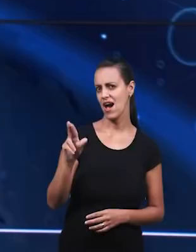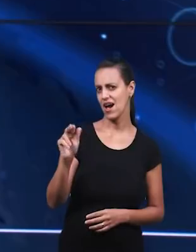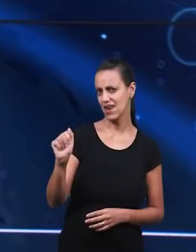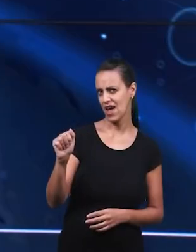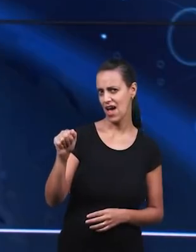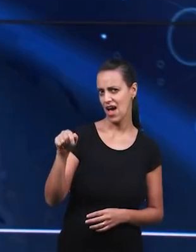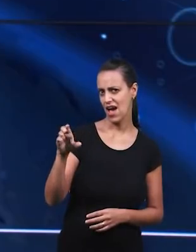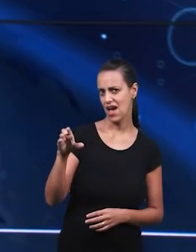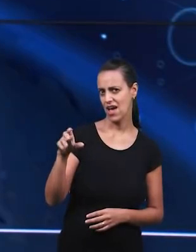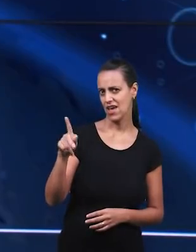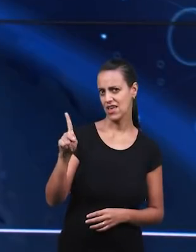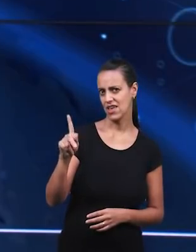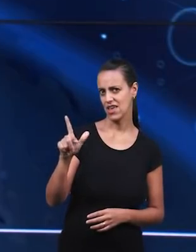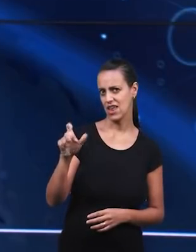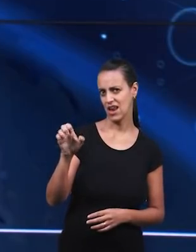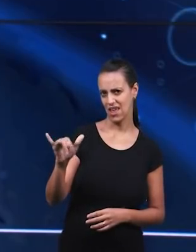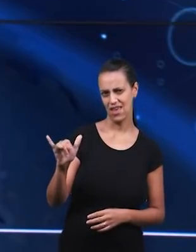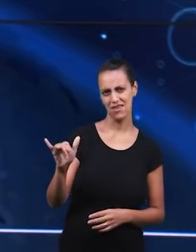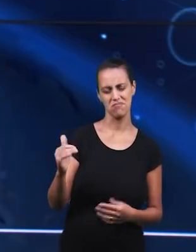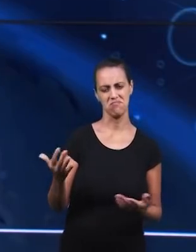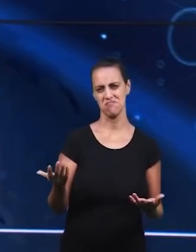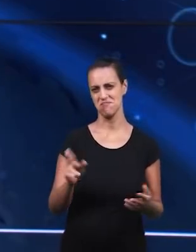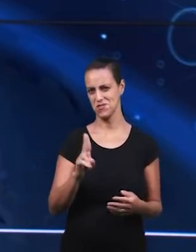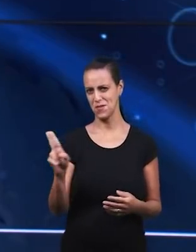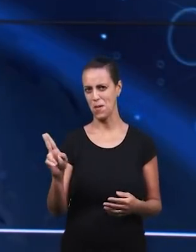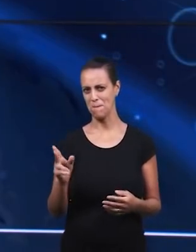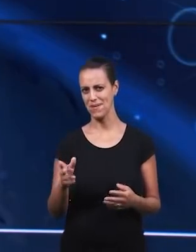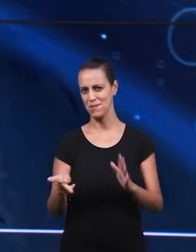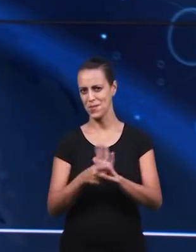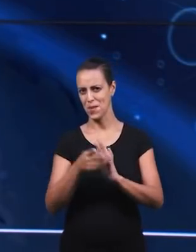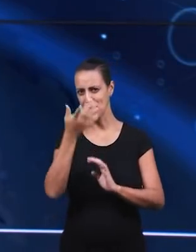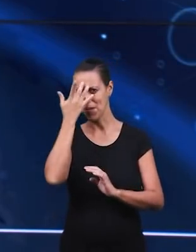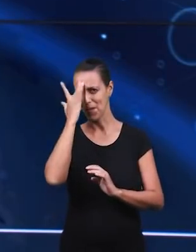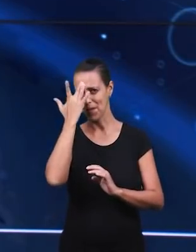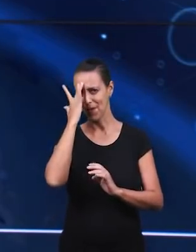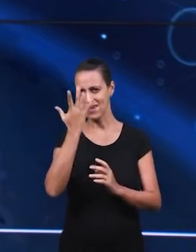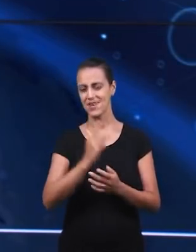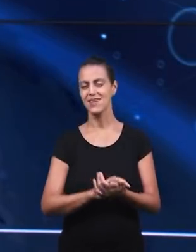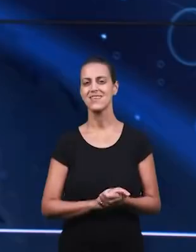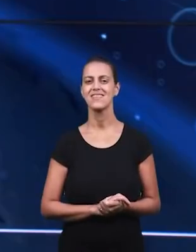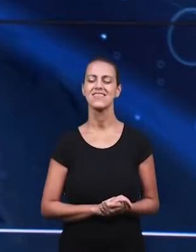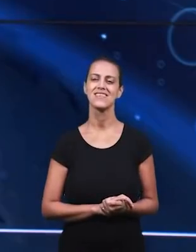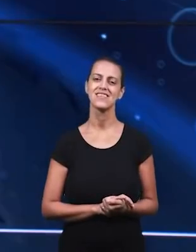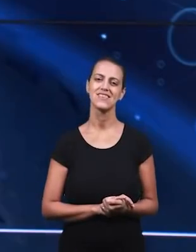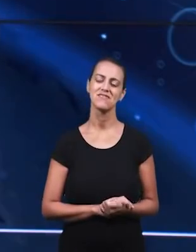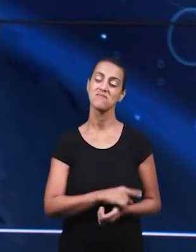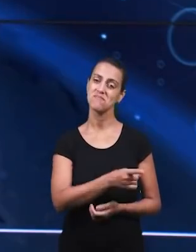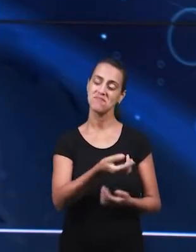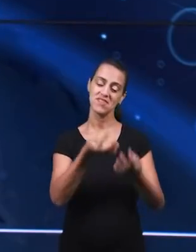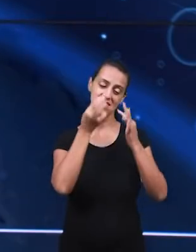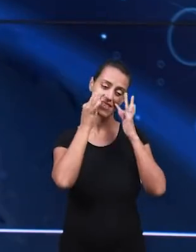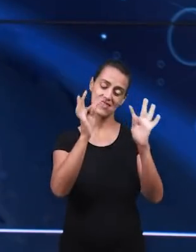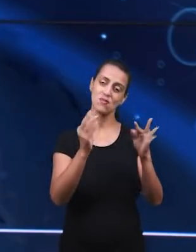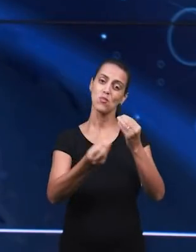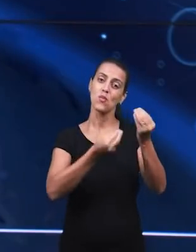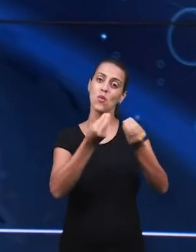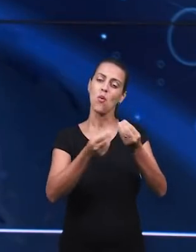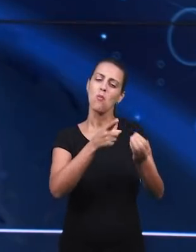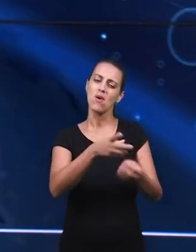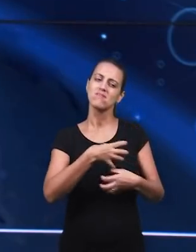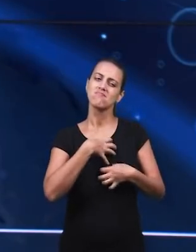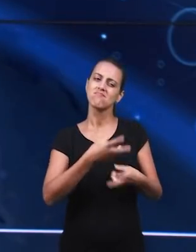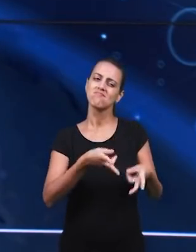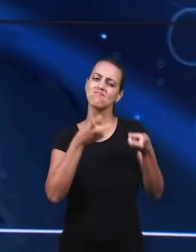irmão Lake é de origem indiana e ele vai nos dar aqui um testemunho da Escola Bíblica Dominical, como ele vê a Escola